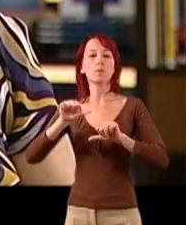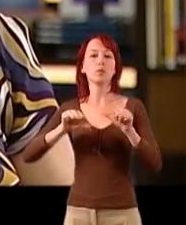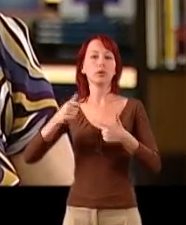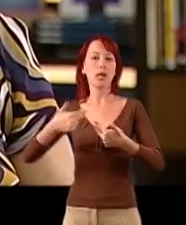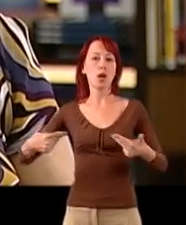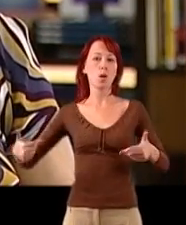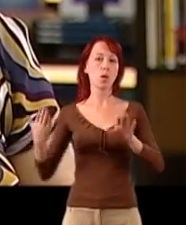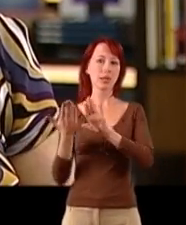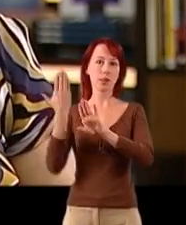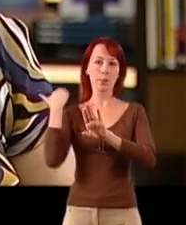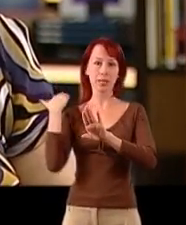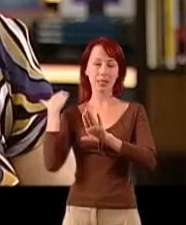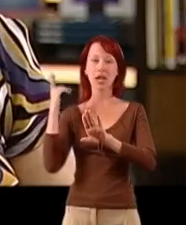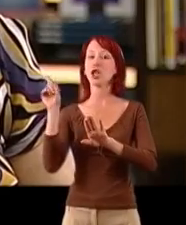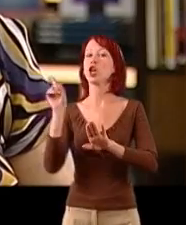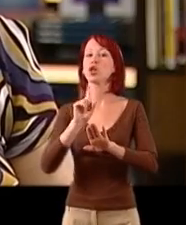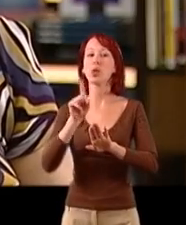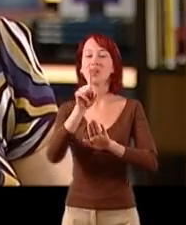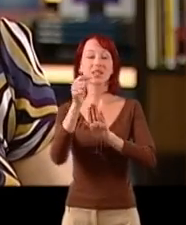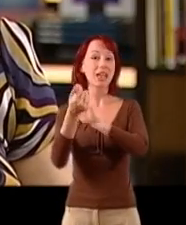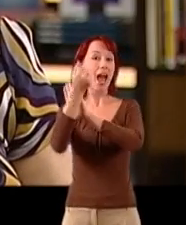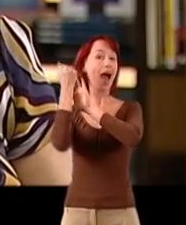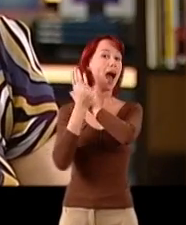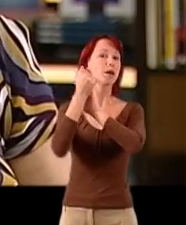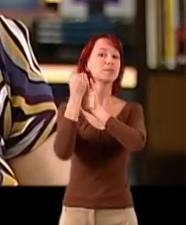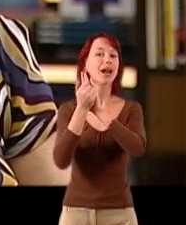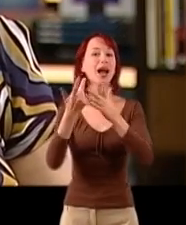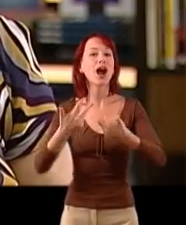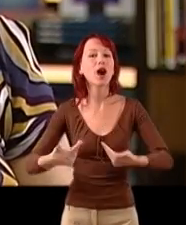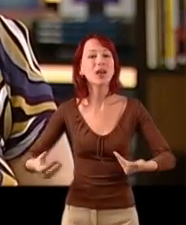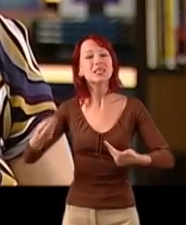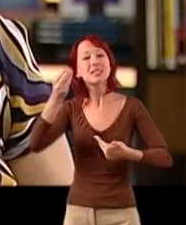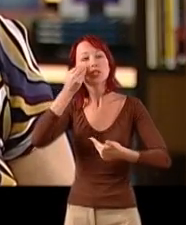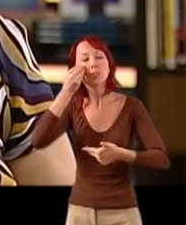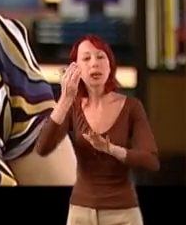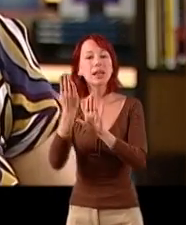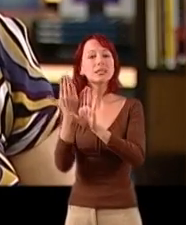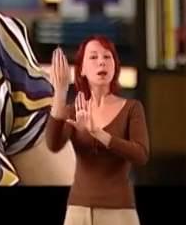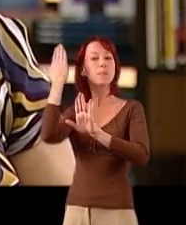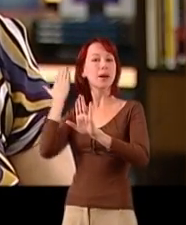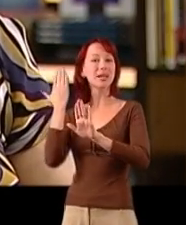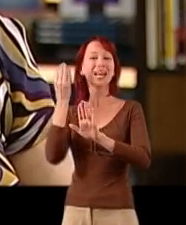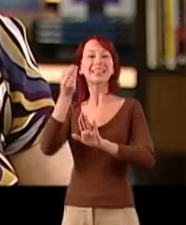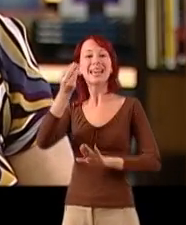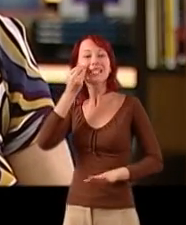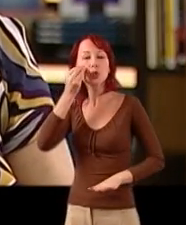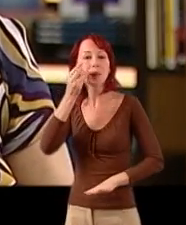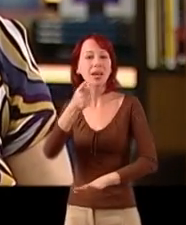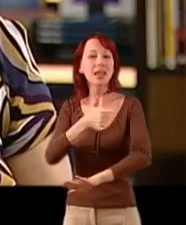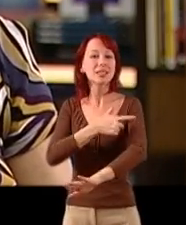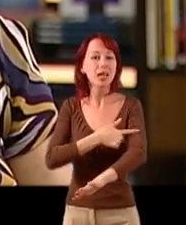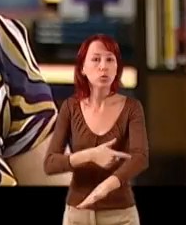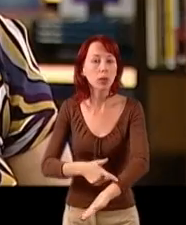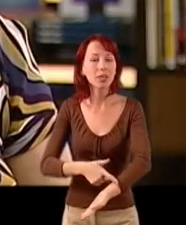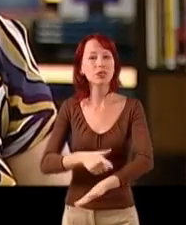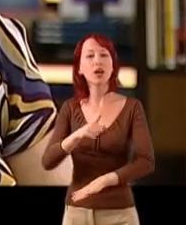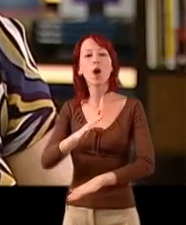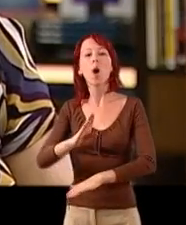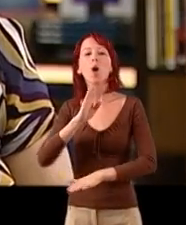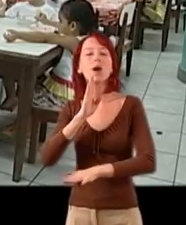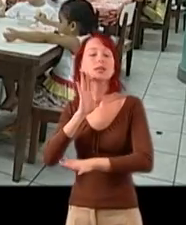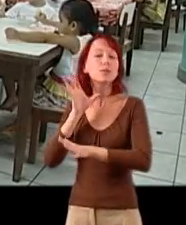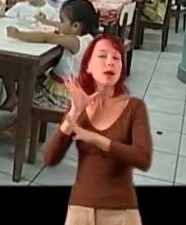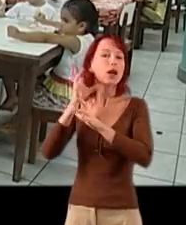Não você desconsiderar essa experiência educacional, o conhecimento